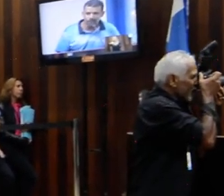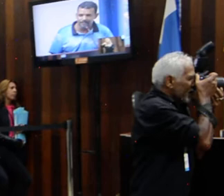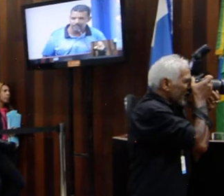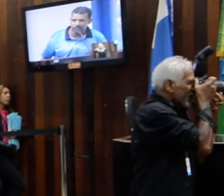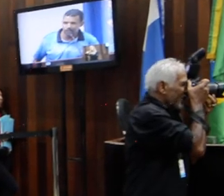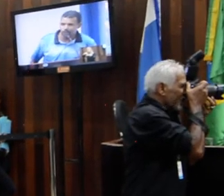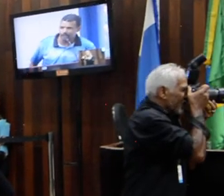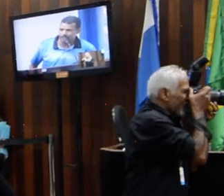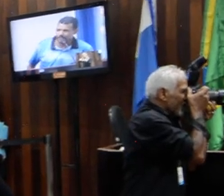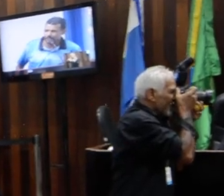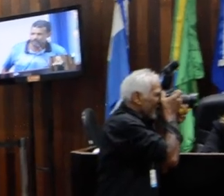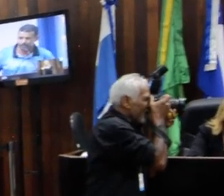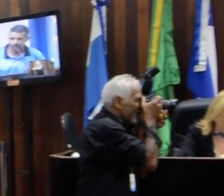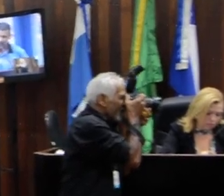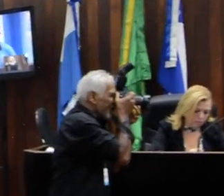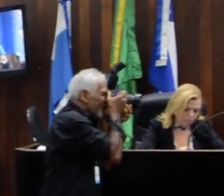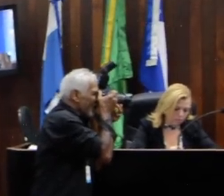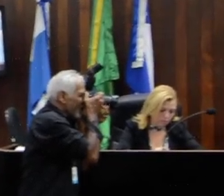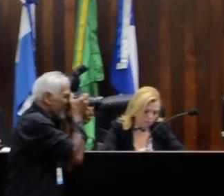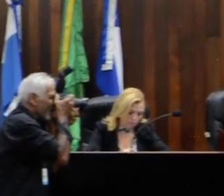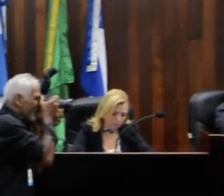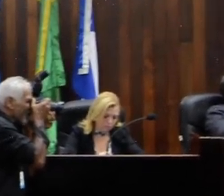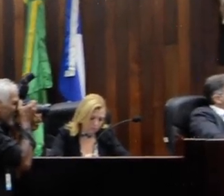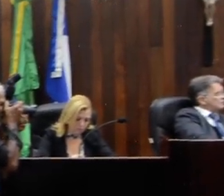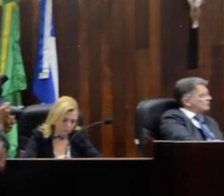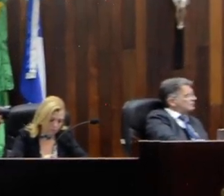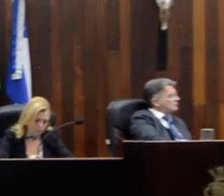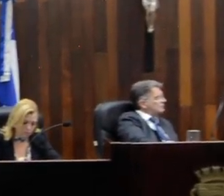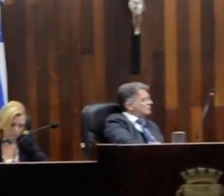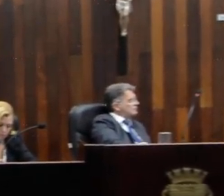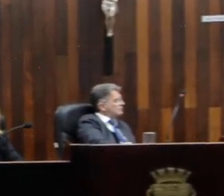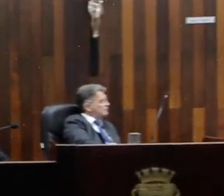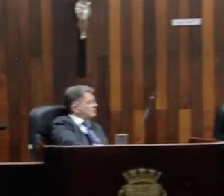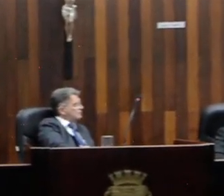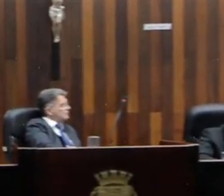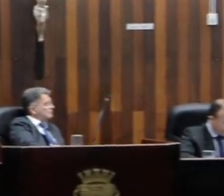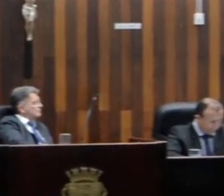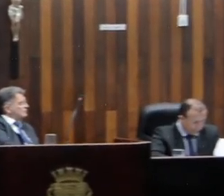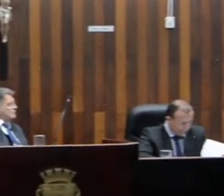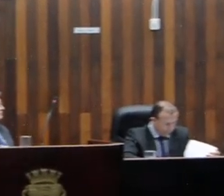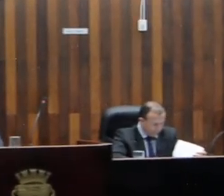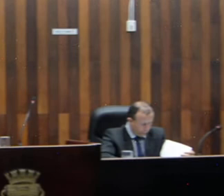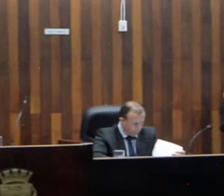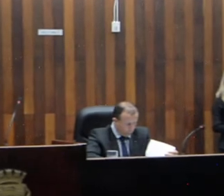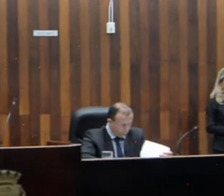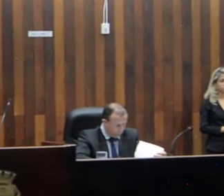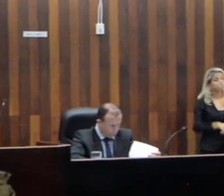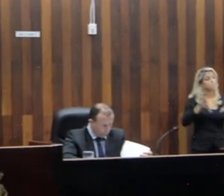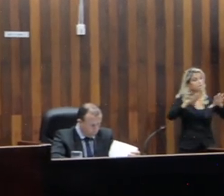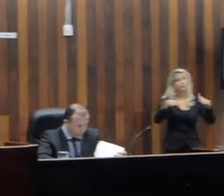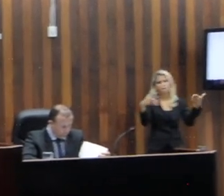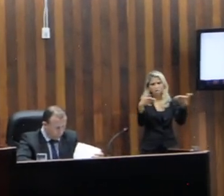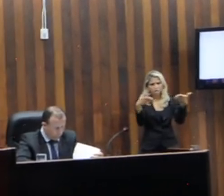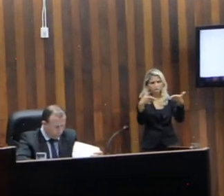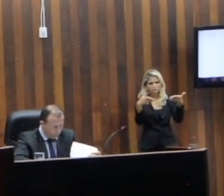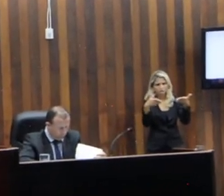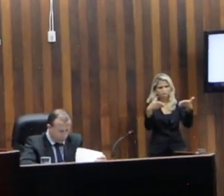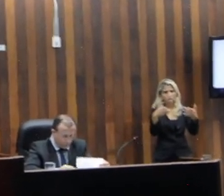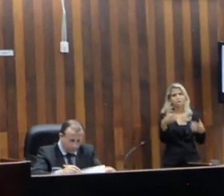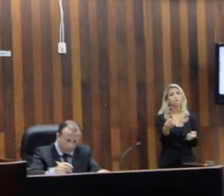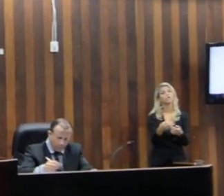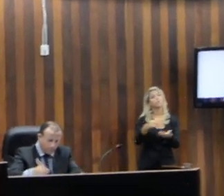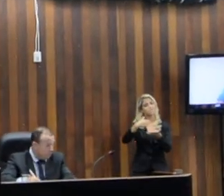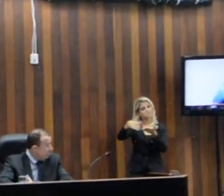secretário de Educação, senhor presidente, numa oportunidade muito errônea da sua parte, tentou,